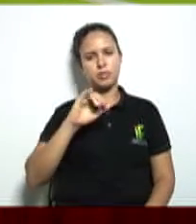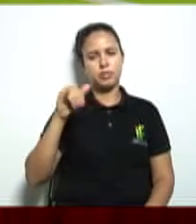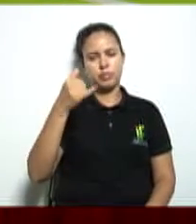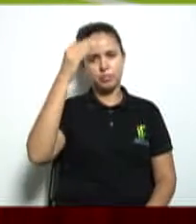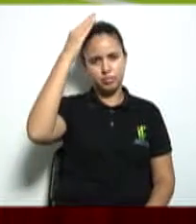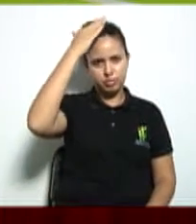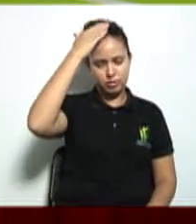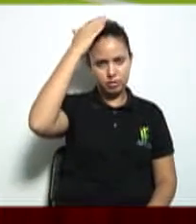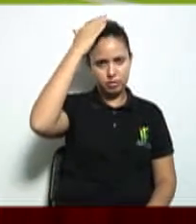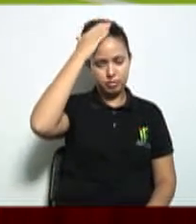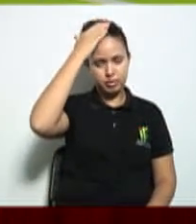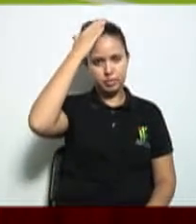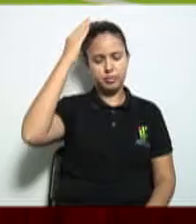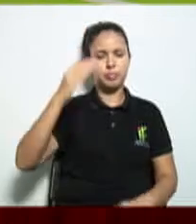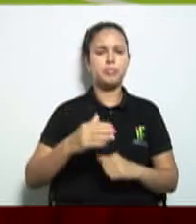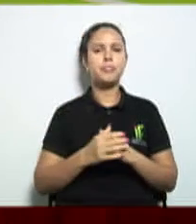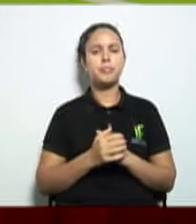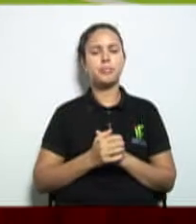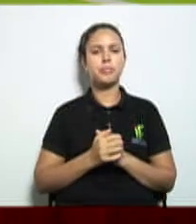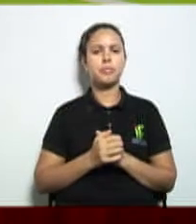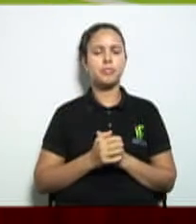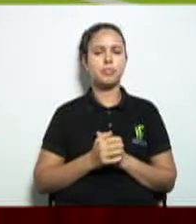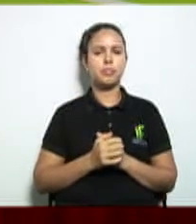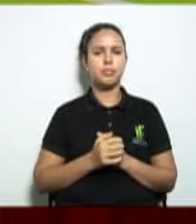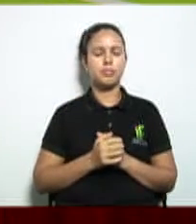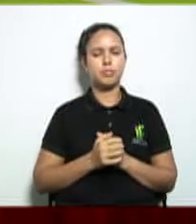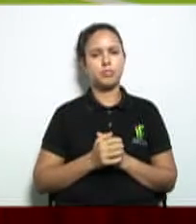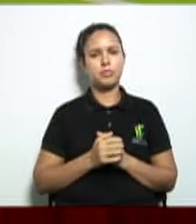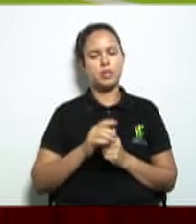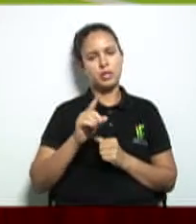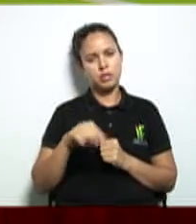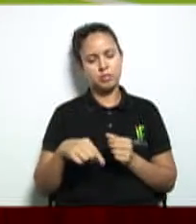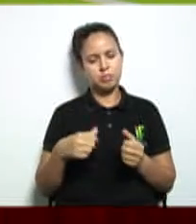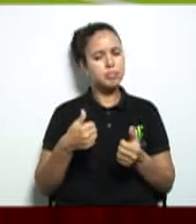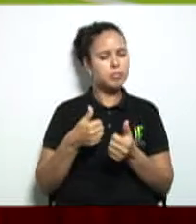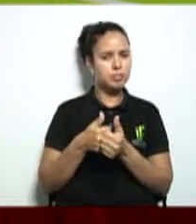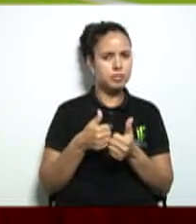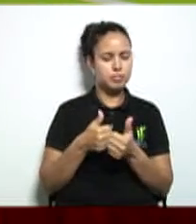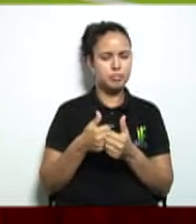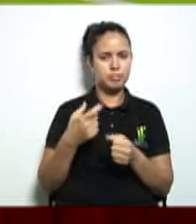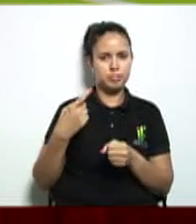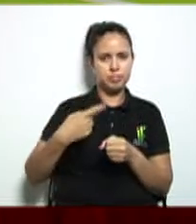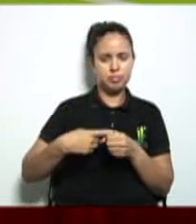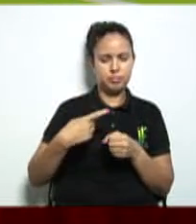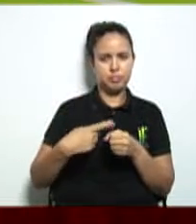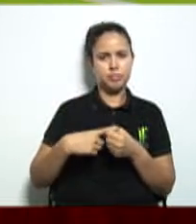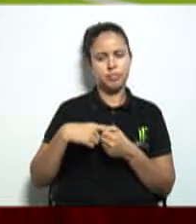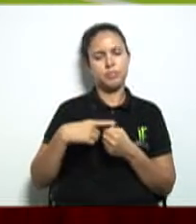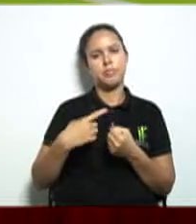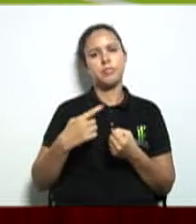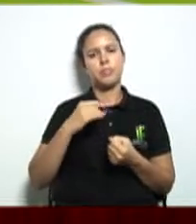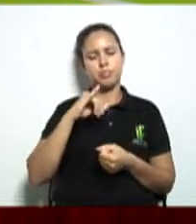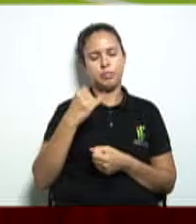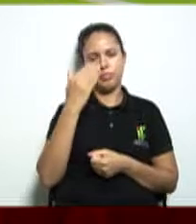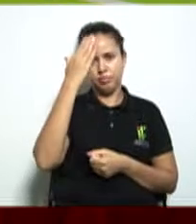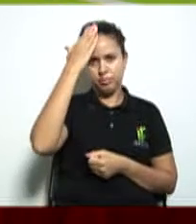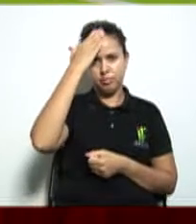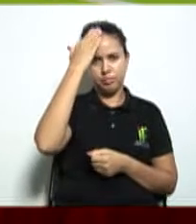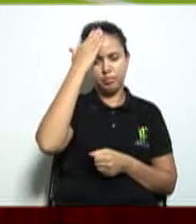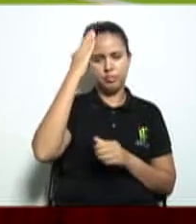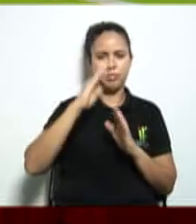só que assim, ela falou que é do município lá de Presidente Médici, mas a CRE Ed de Paraná, lá da escola onde